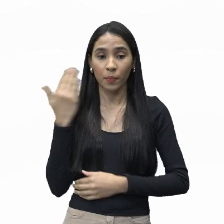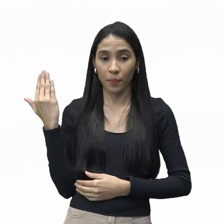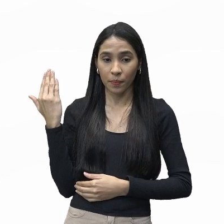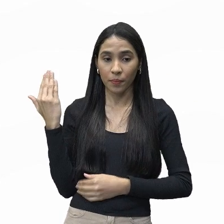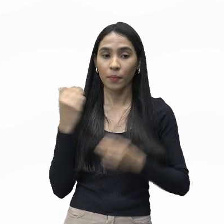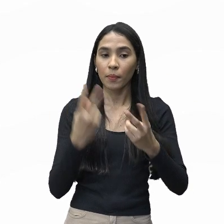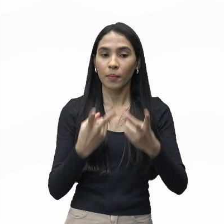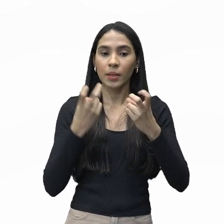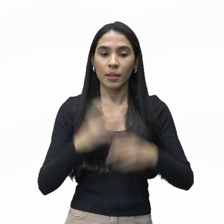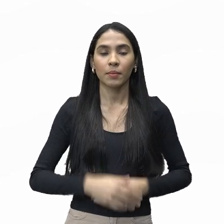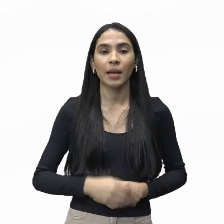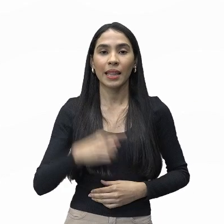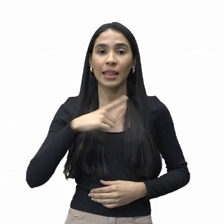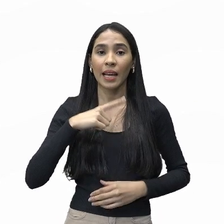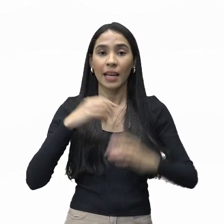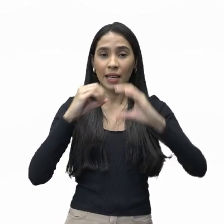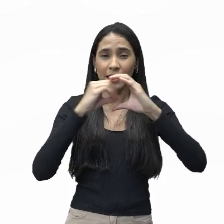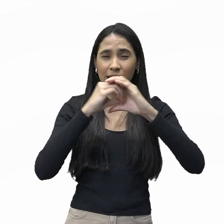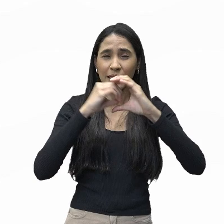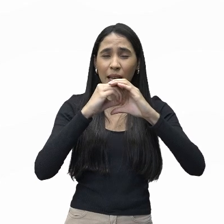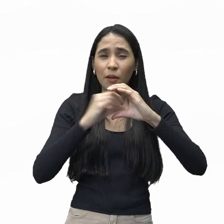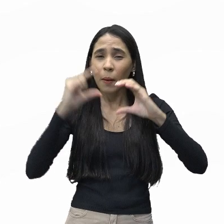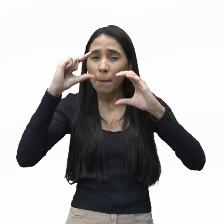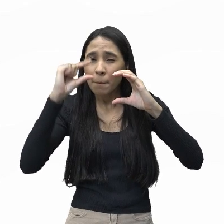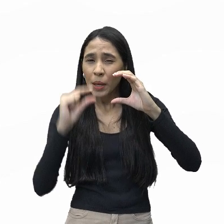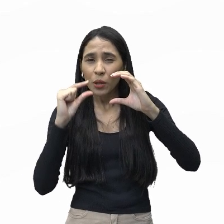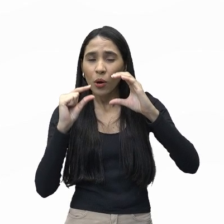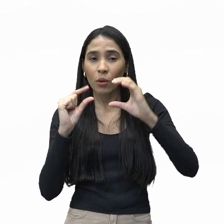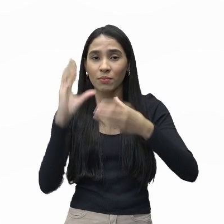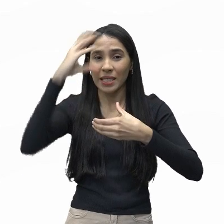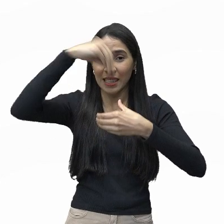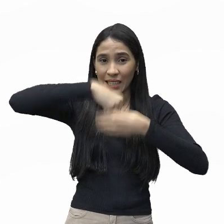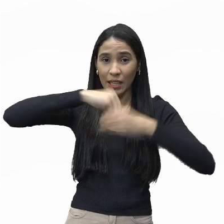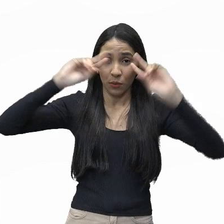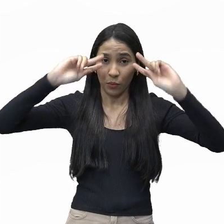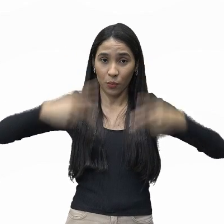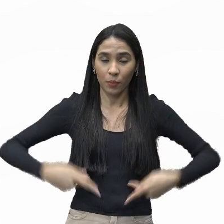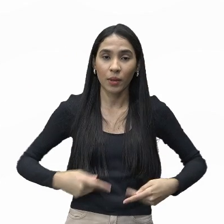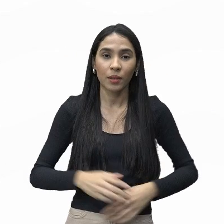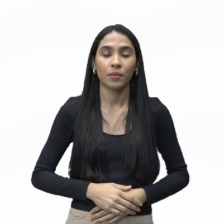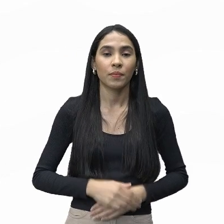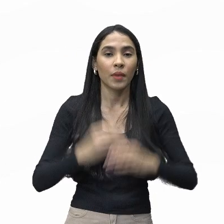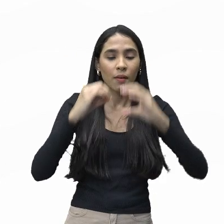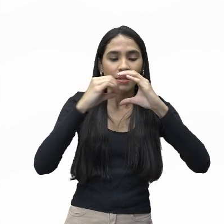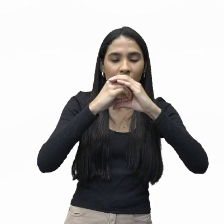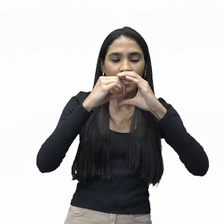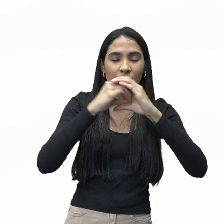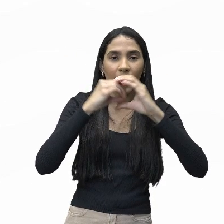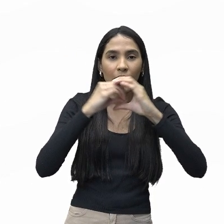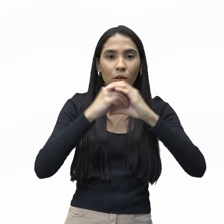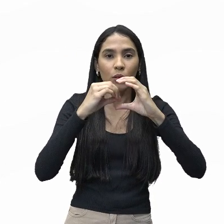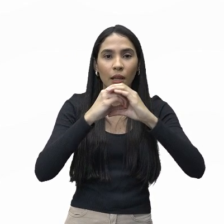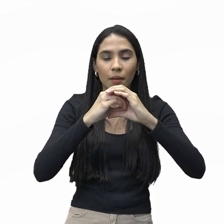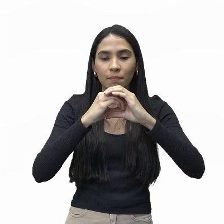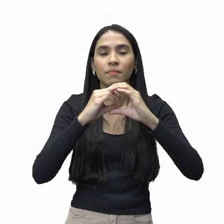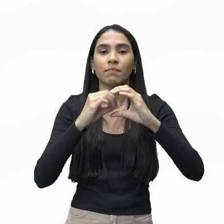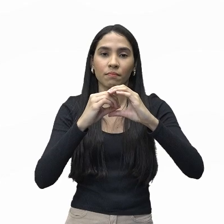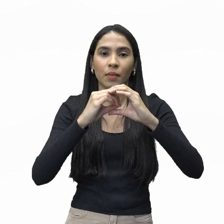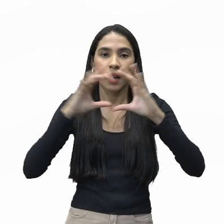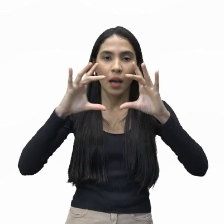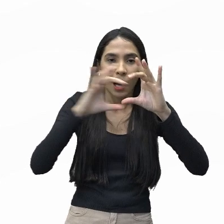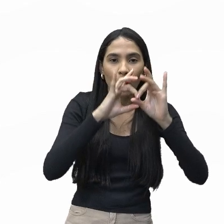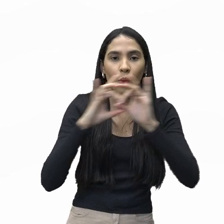temos aí a célula, que é a menor estrutura dentro de um organismo. Essa célula ela vai se unir, né, de acordo ali com